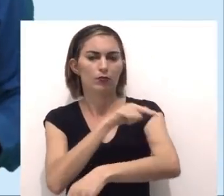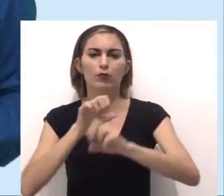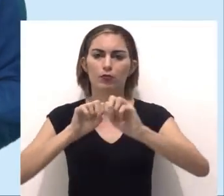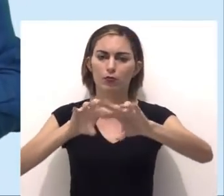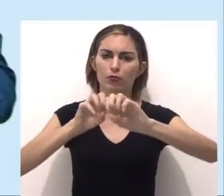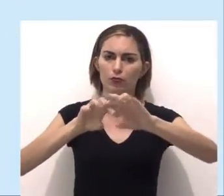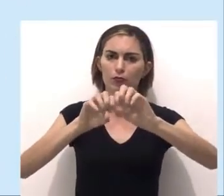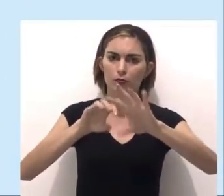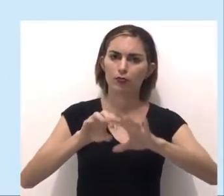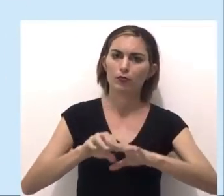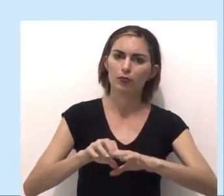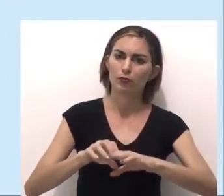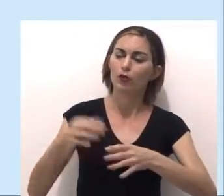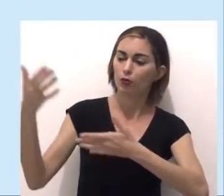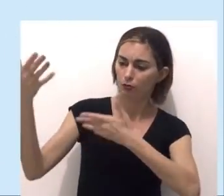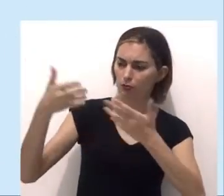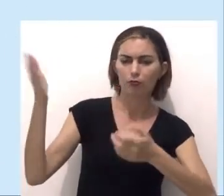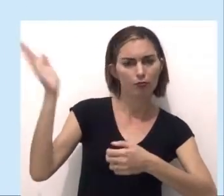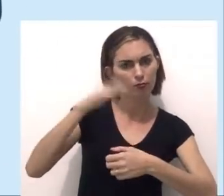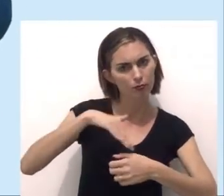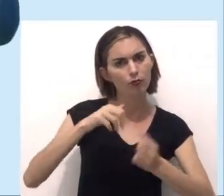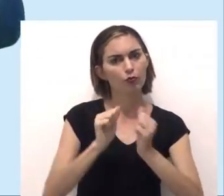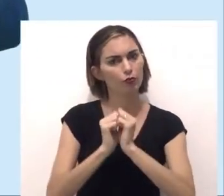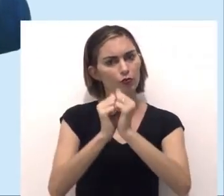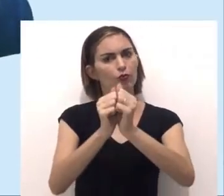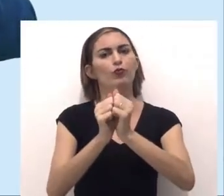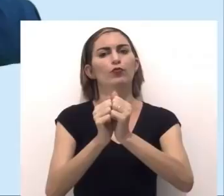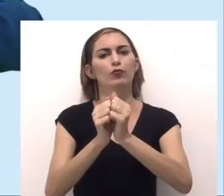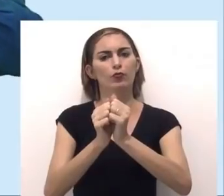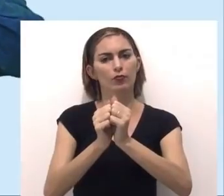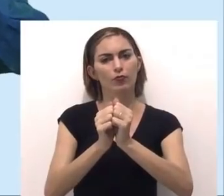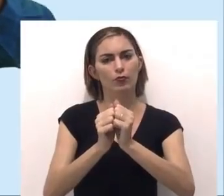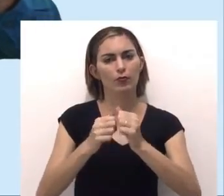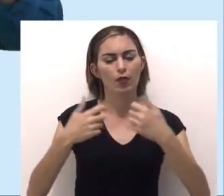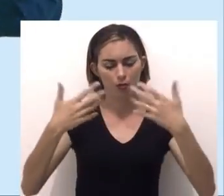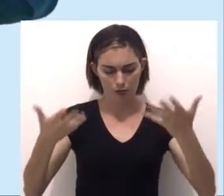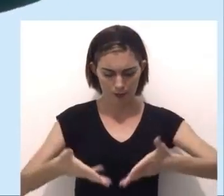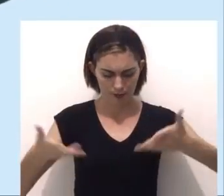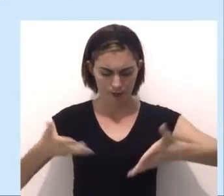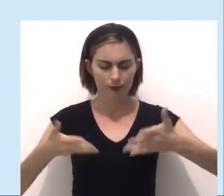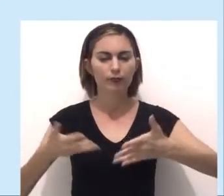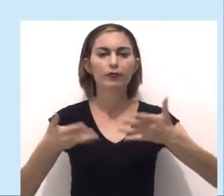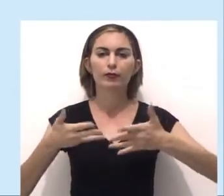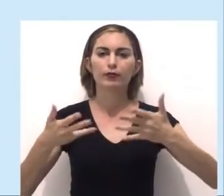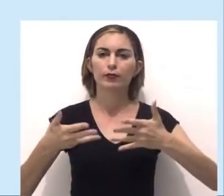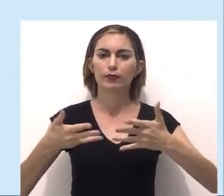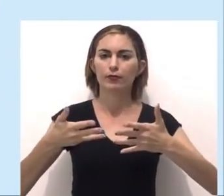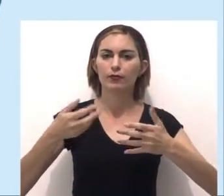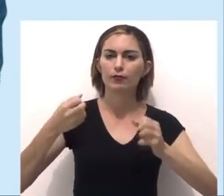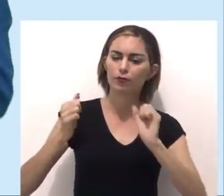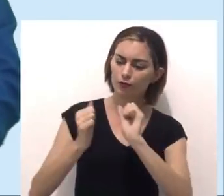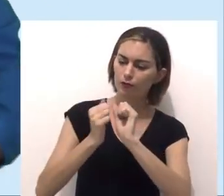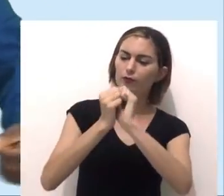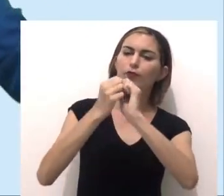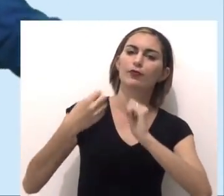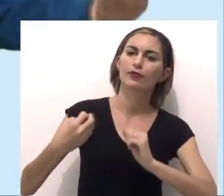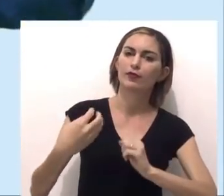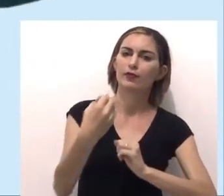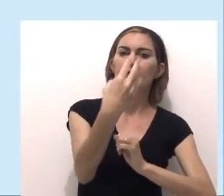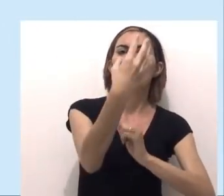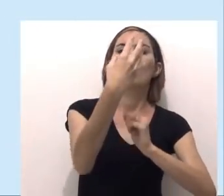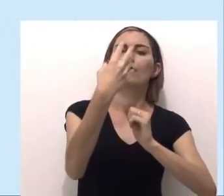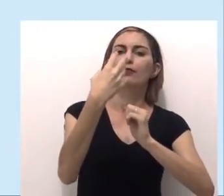ensino fundamental está convidado a, nesse exato momento, a